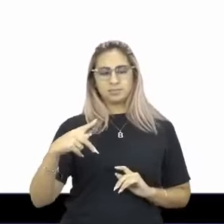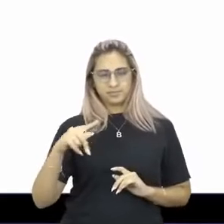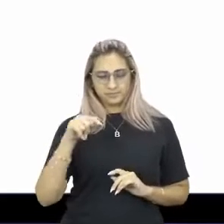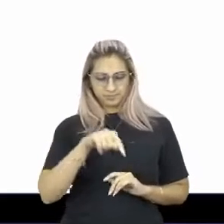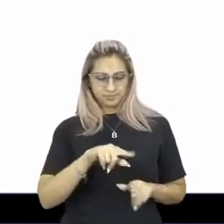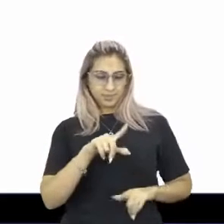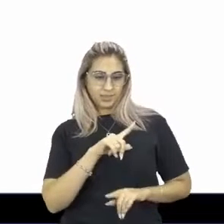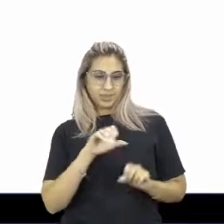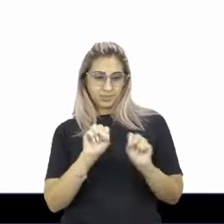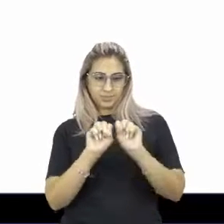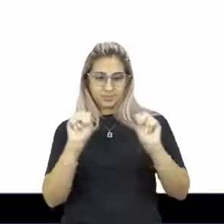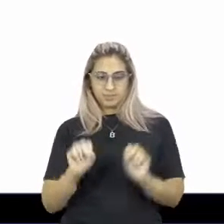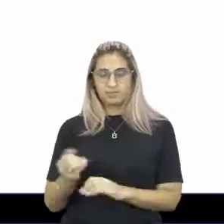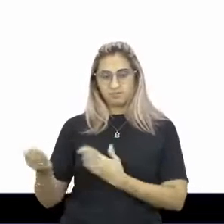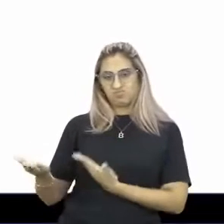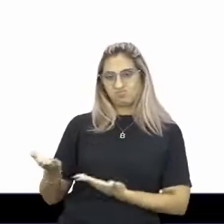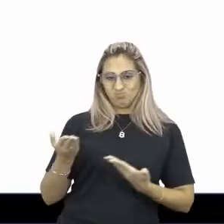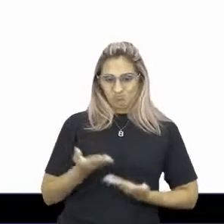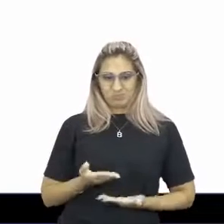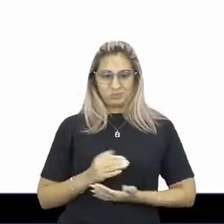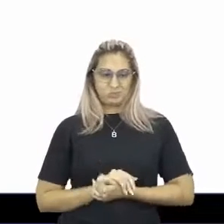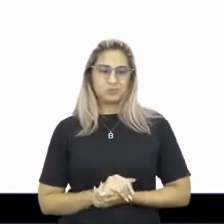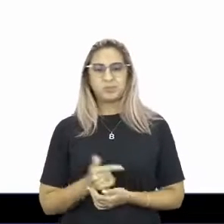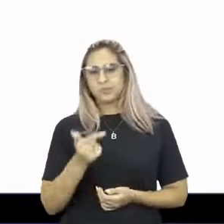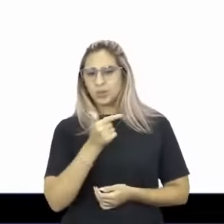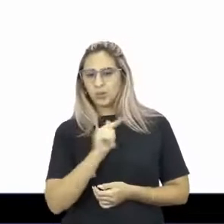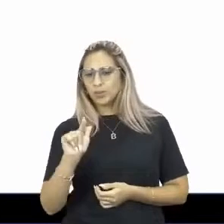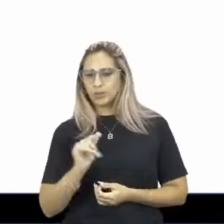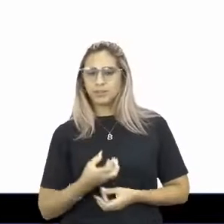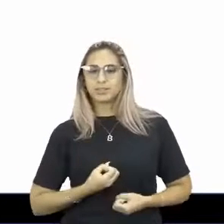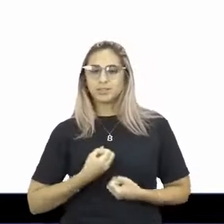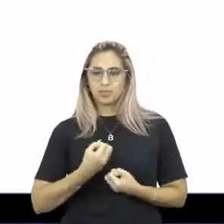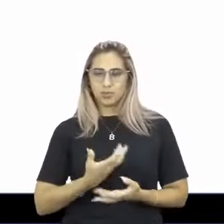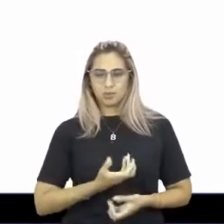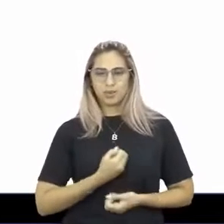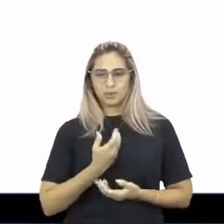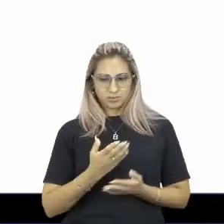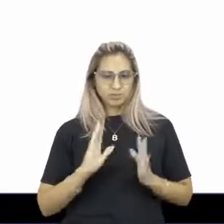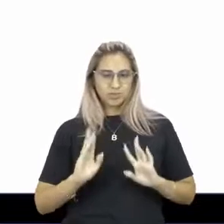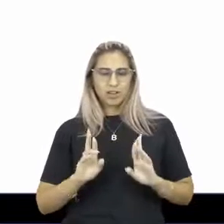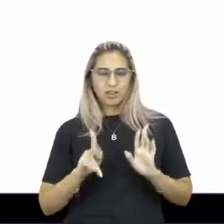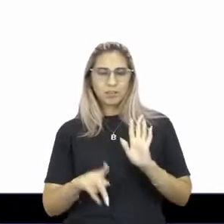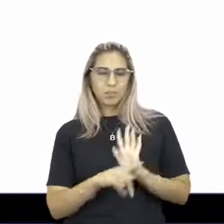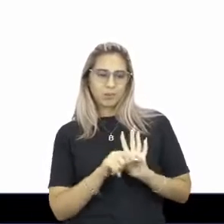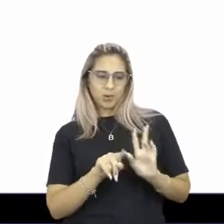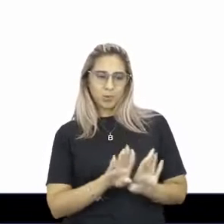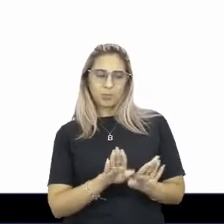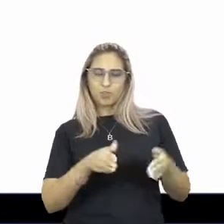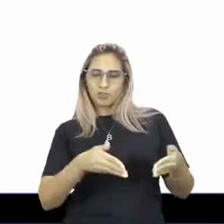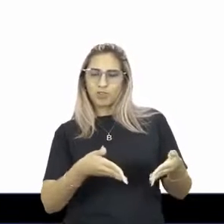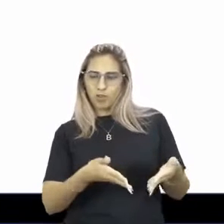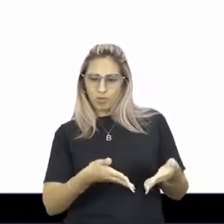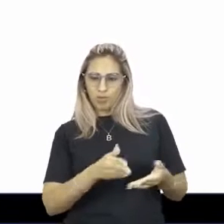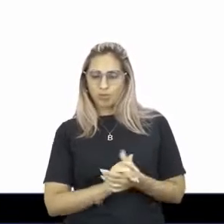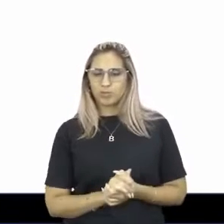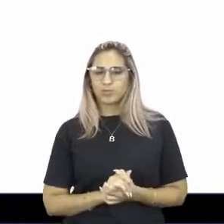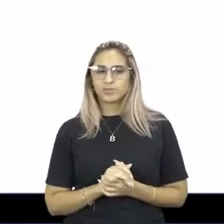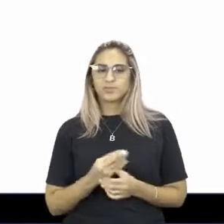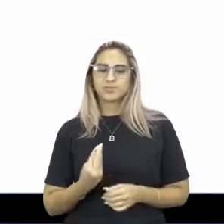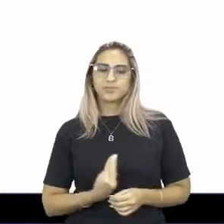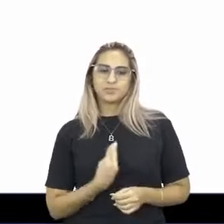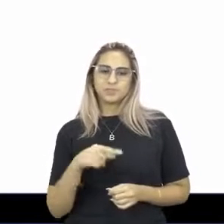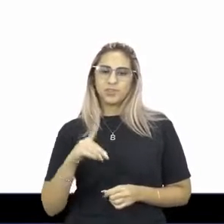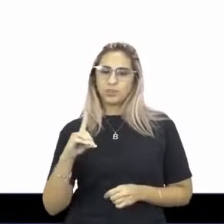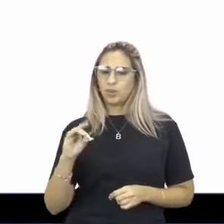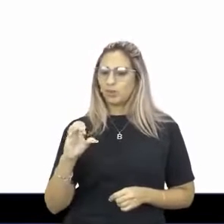Aqui, aí o sistema vai trazer aqui outras informações, né, a respeito da vida desse